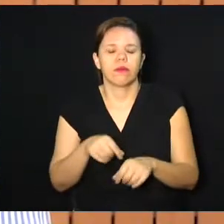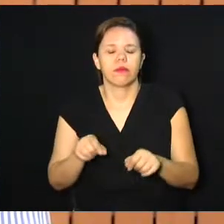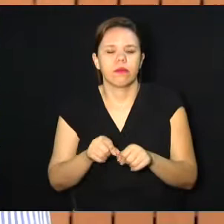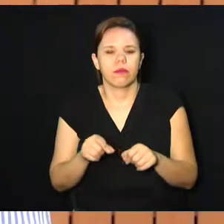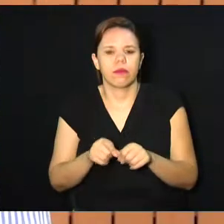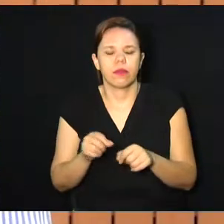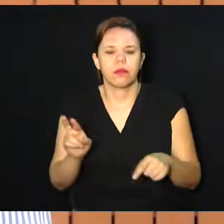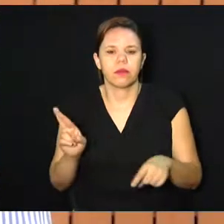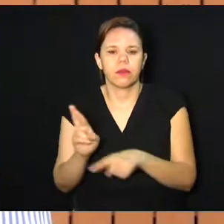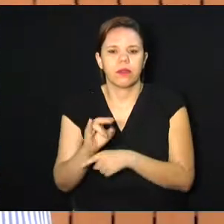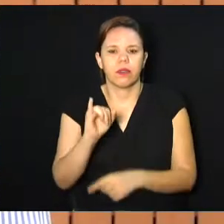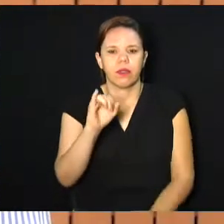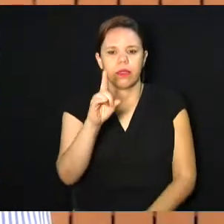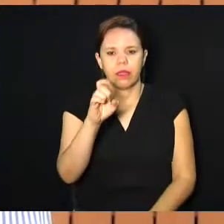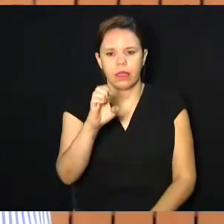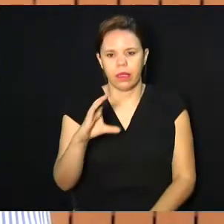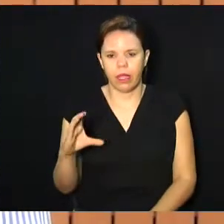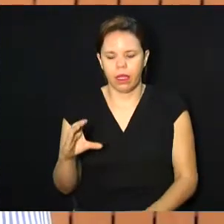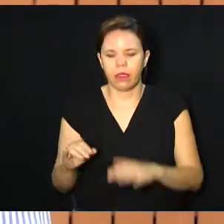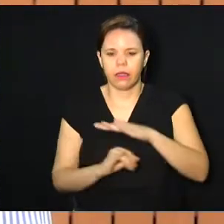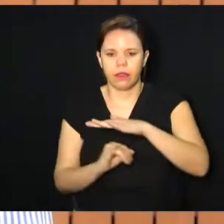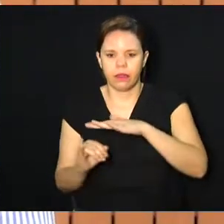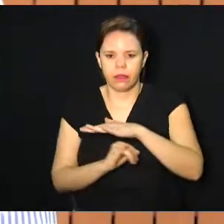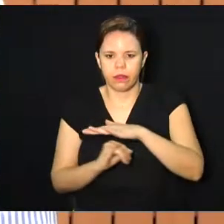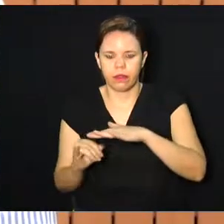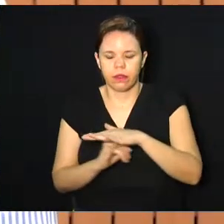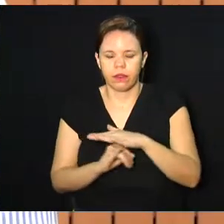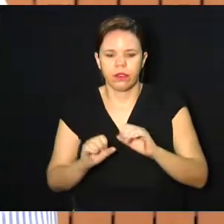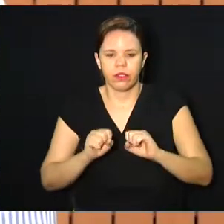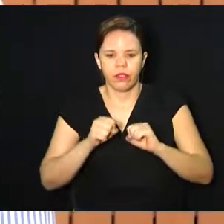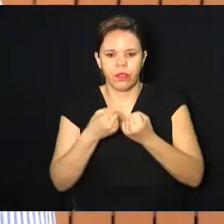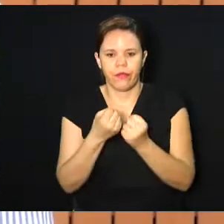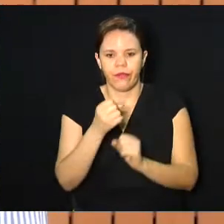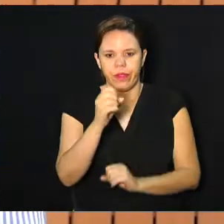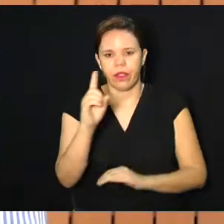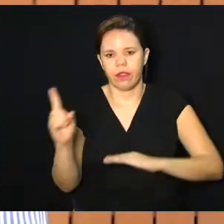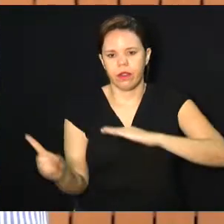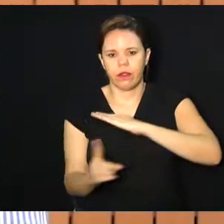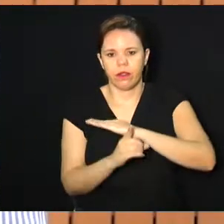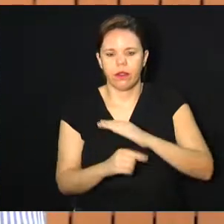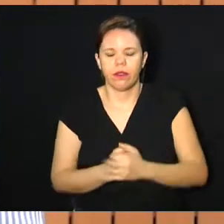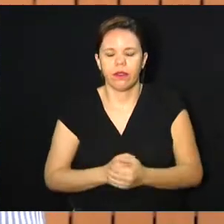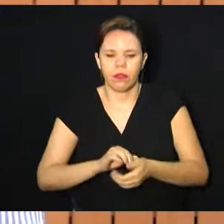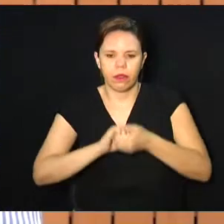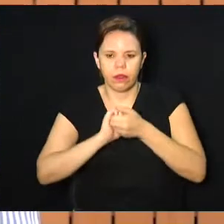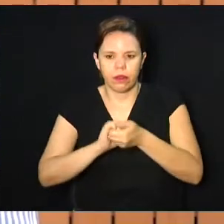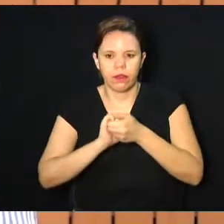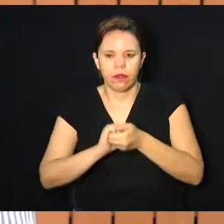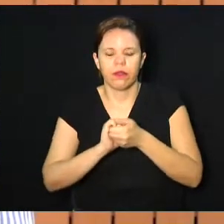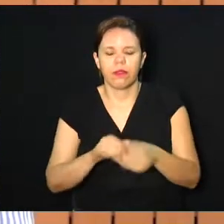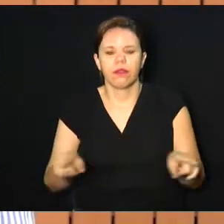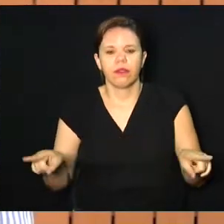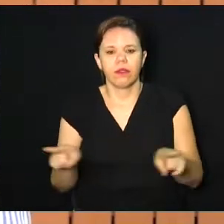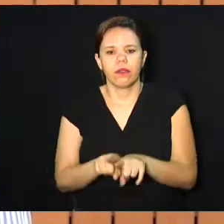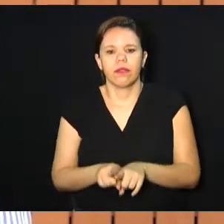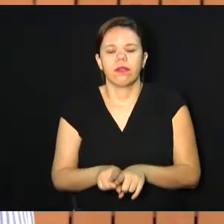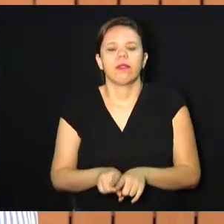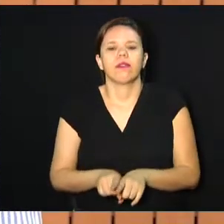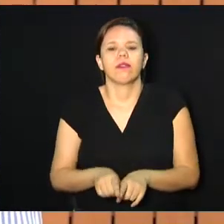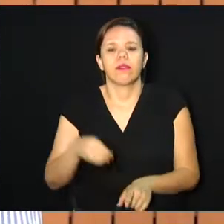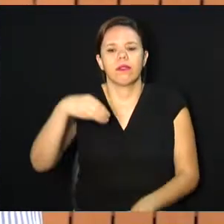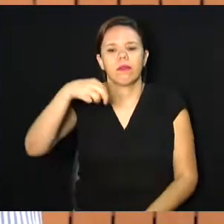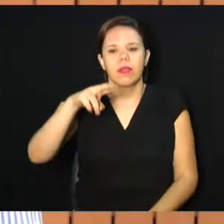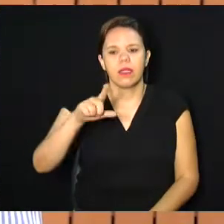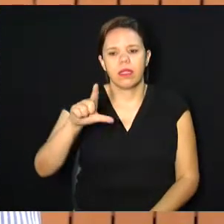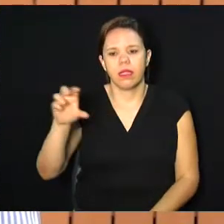o IDEC, o Instituto Brasileiro de Defesa do Consumidor. Cumprimentar também Marcelo Coelho